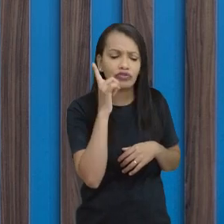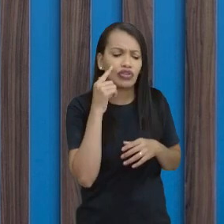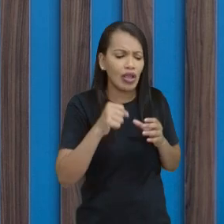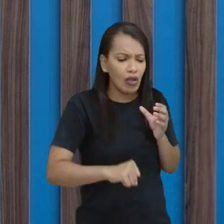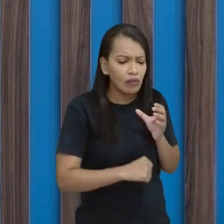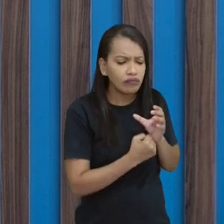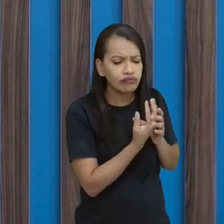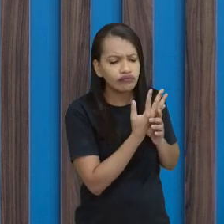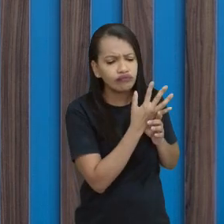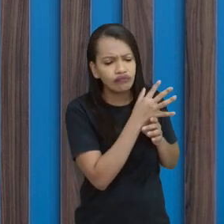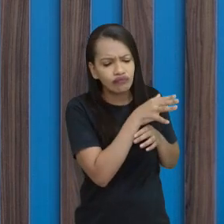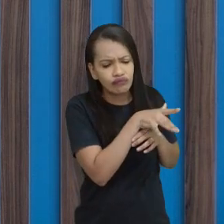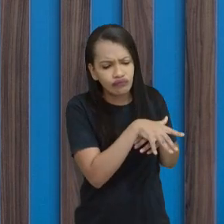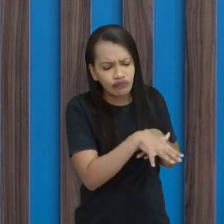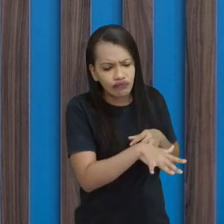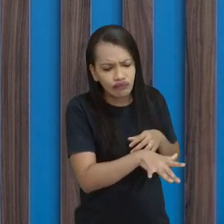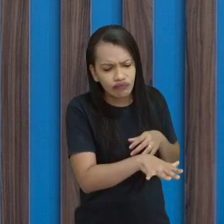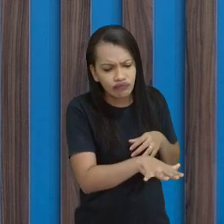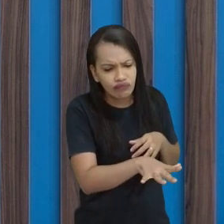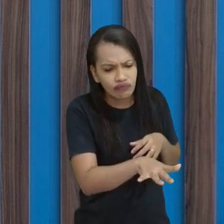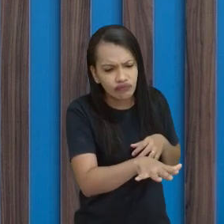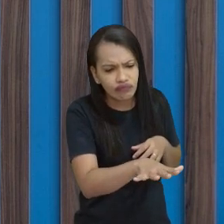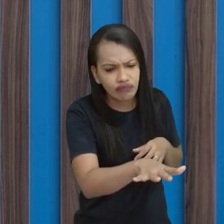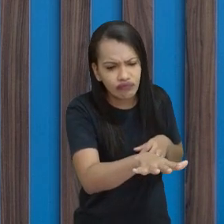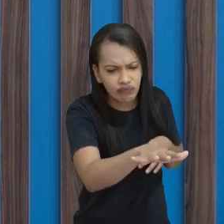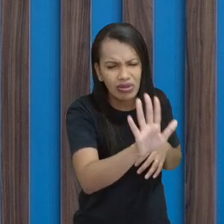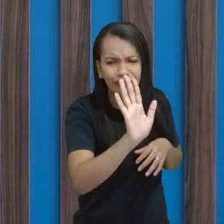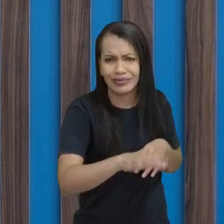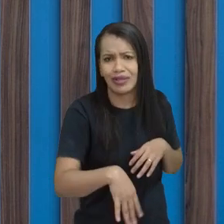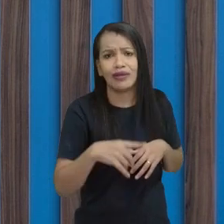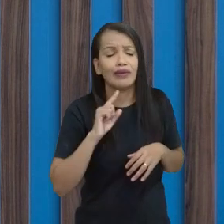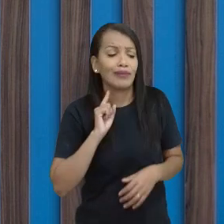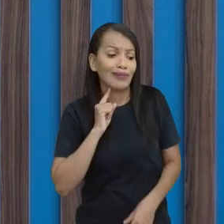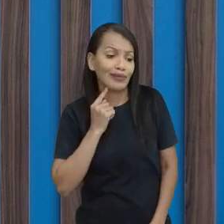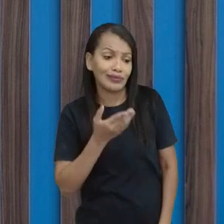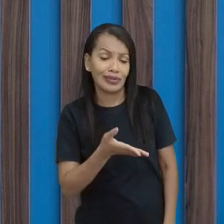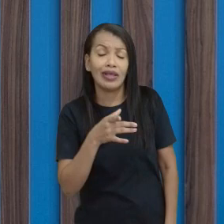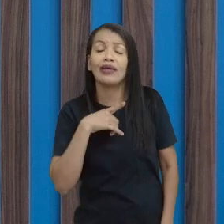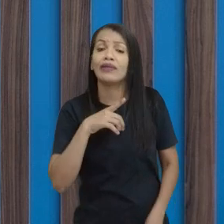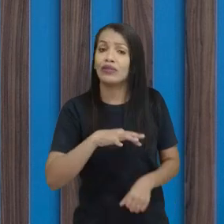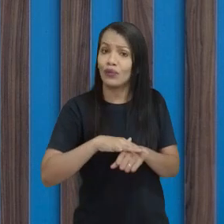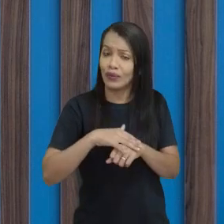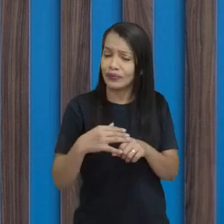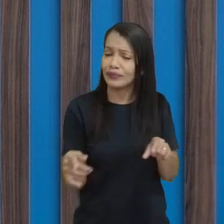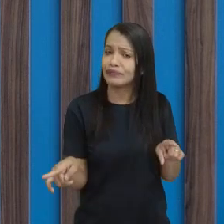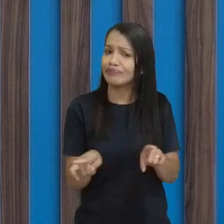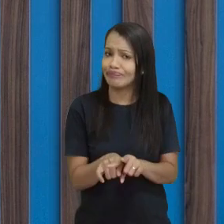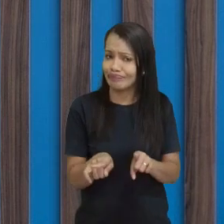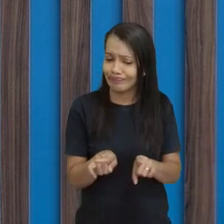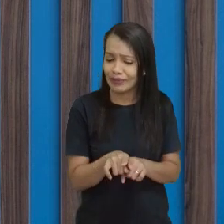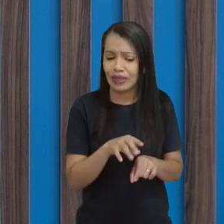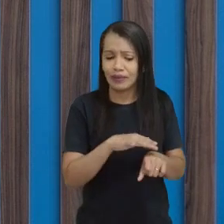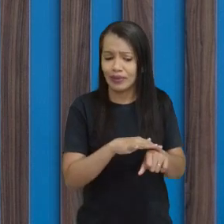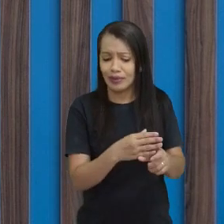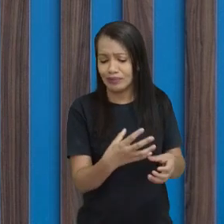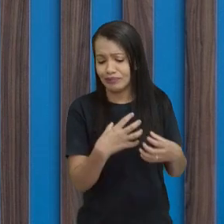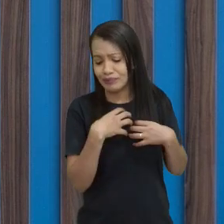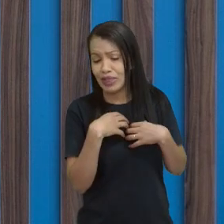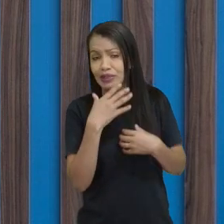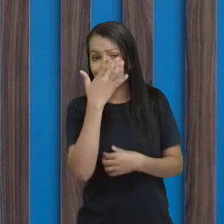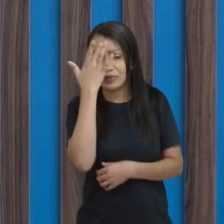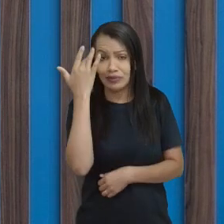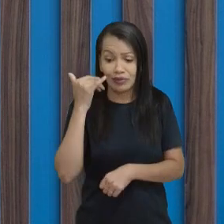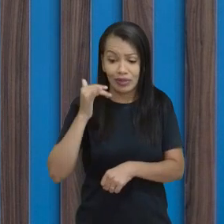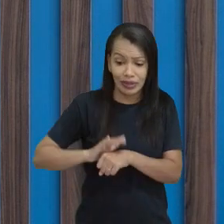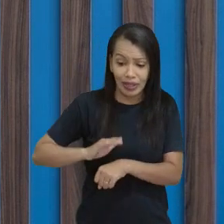alerta grande nessa questão aí de saneamento básico. Quantas doenças ele está trazendo também, e essas pessoas que dependem, né,